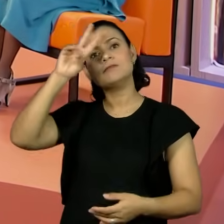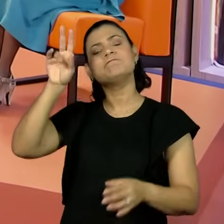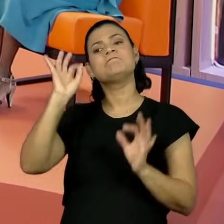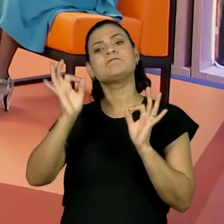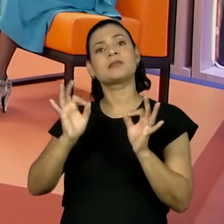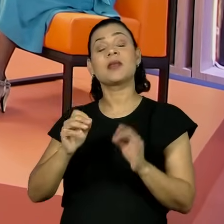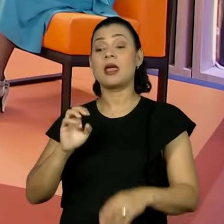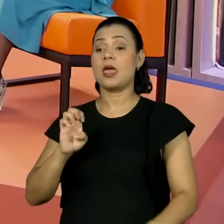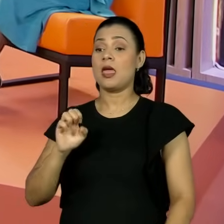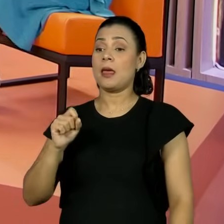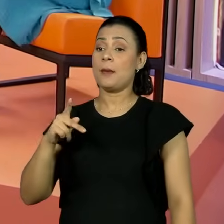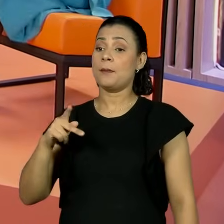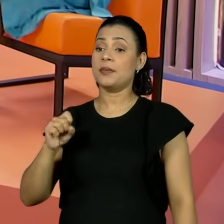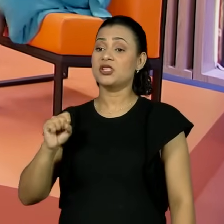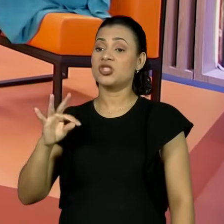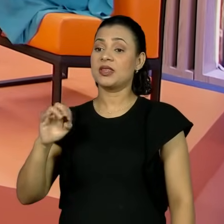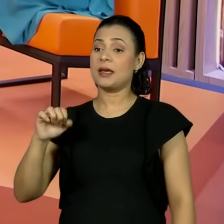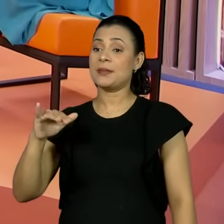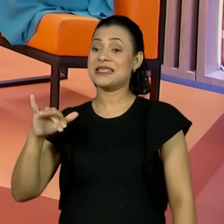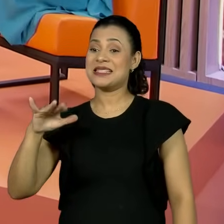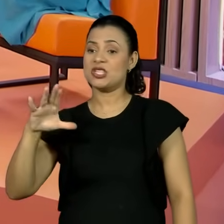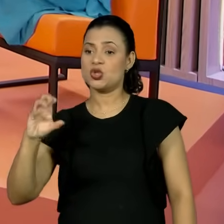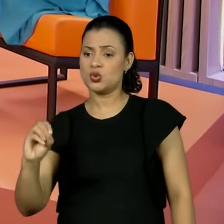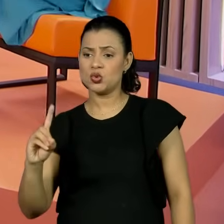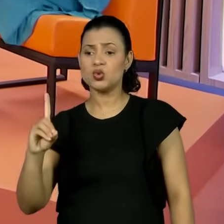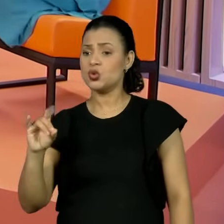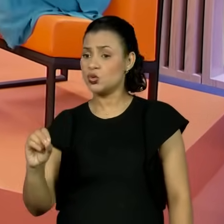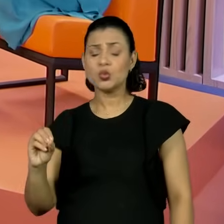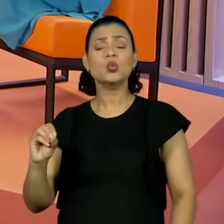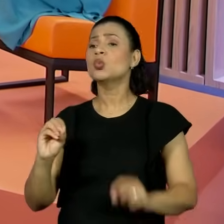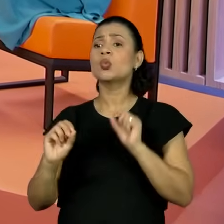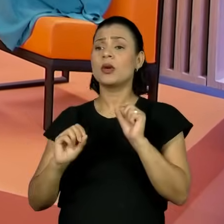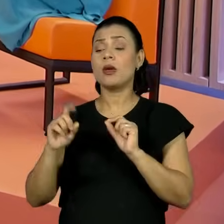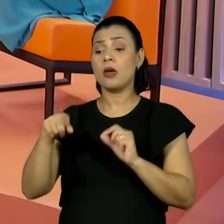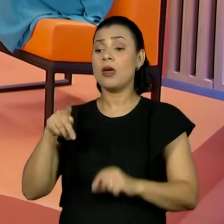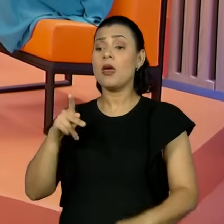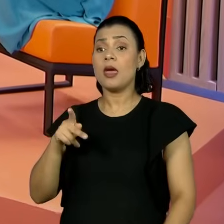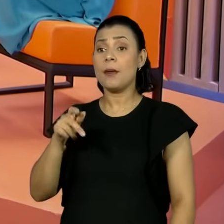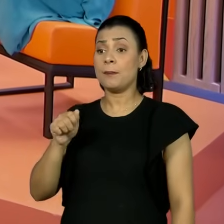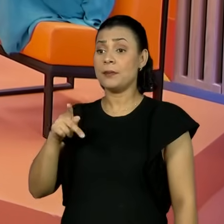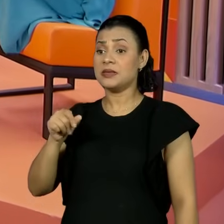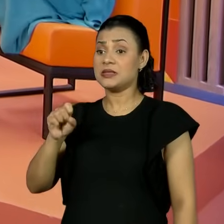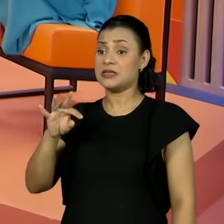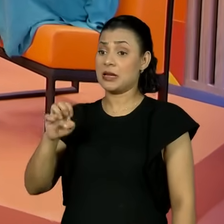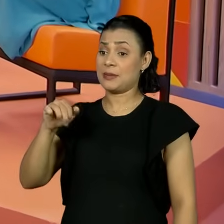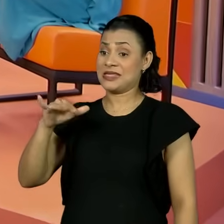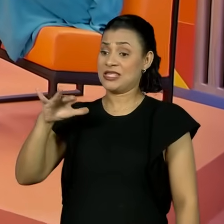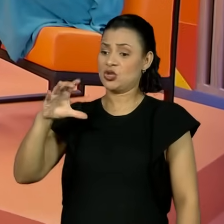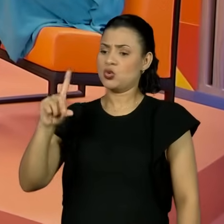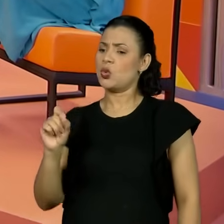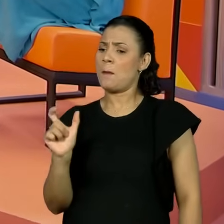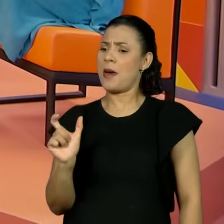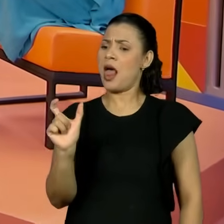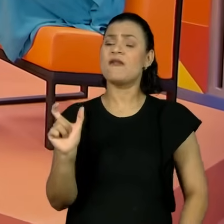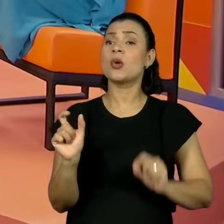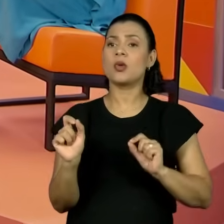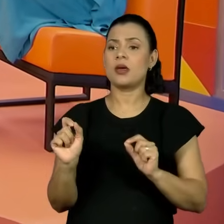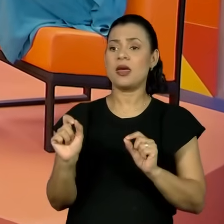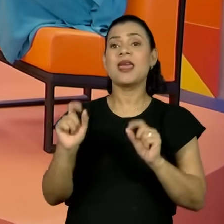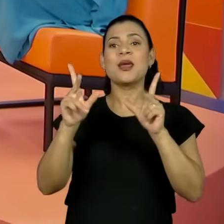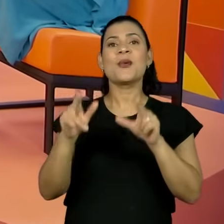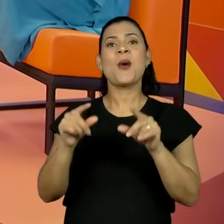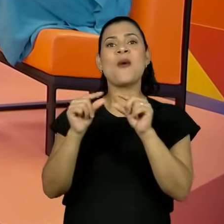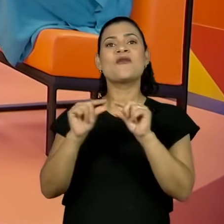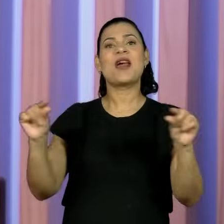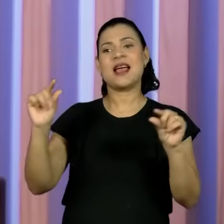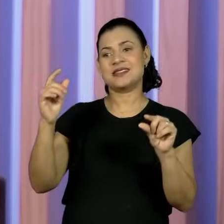o epistemicídio, o assassinato dos saberes, ou pelo menos uma tentativa, porque eles combinaram de nos matar e a gente combinamos